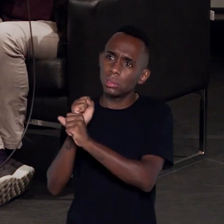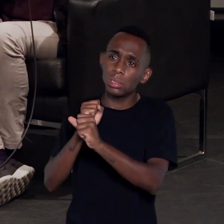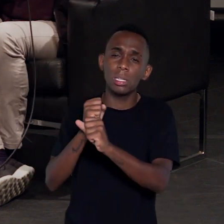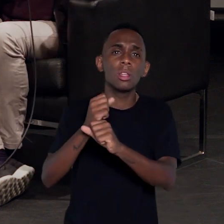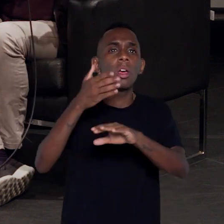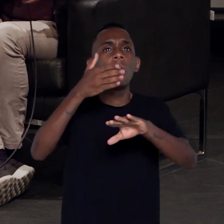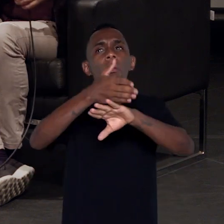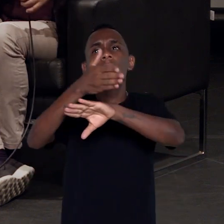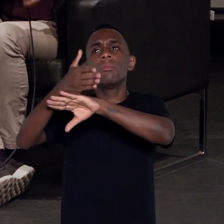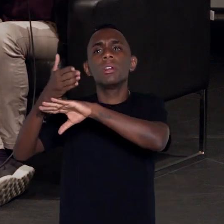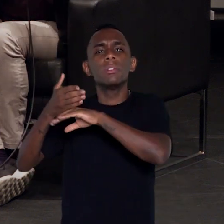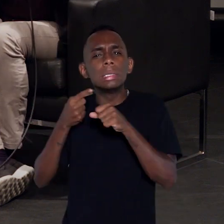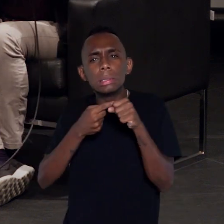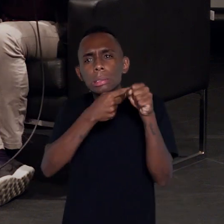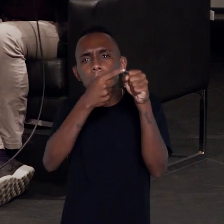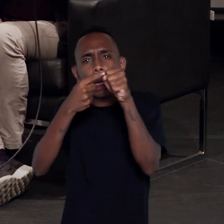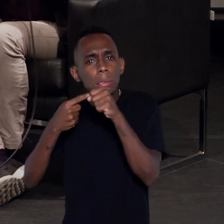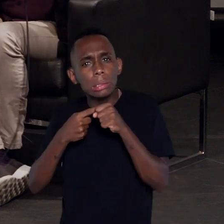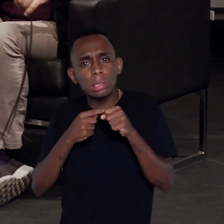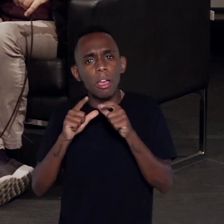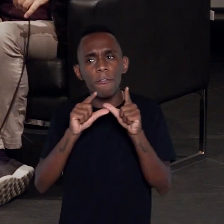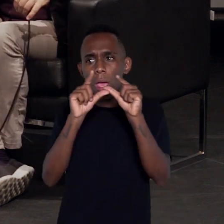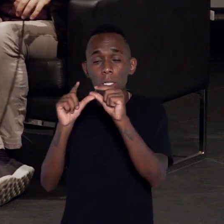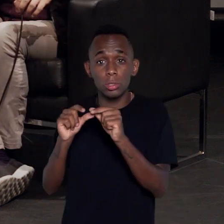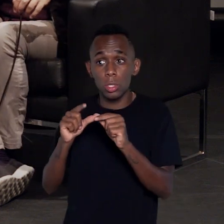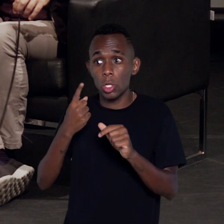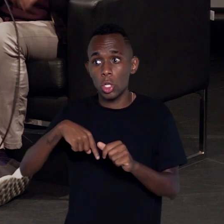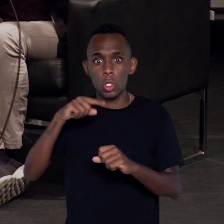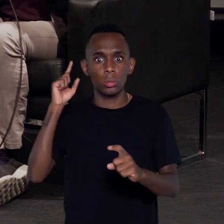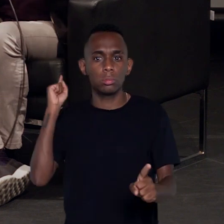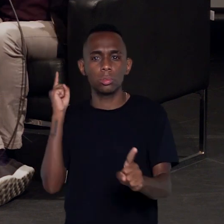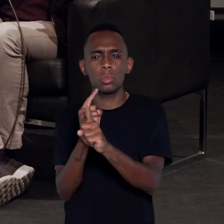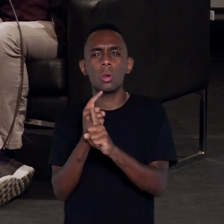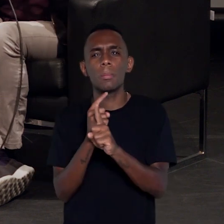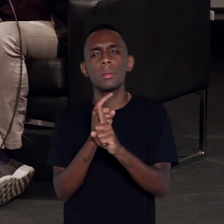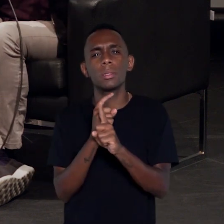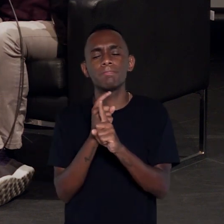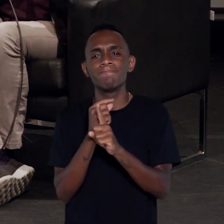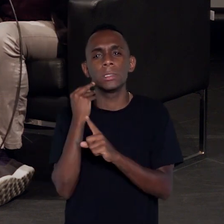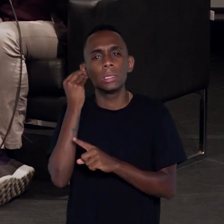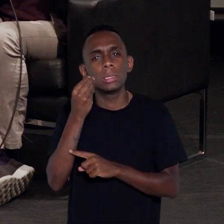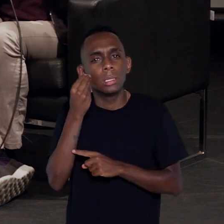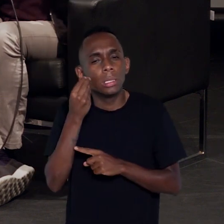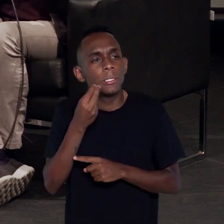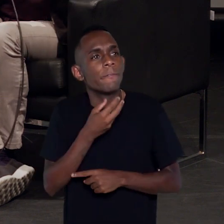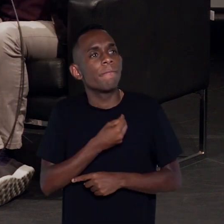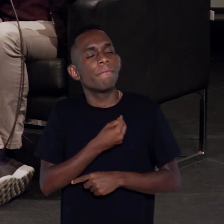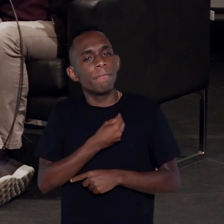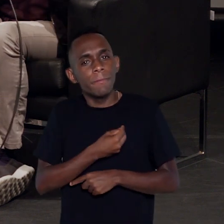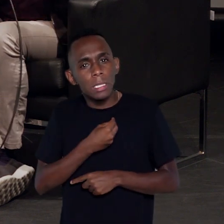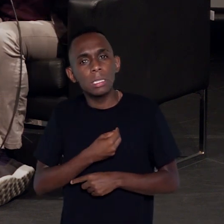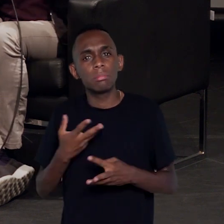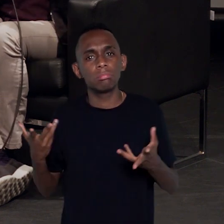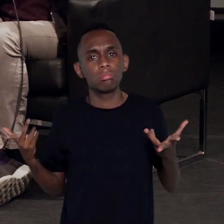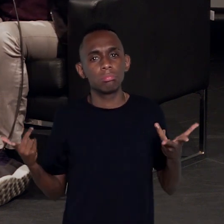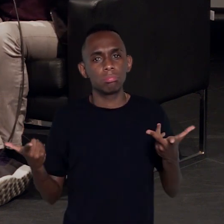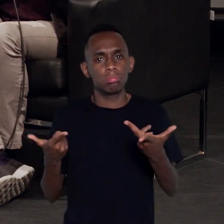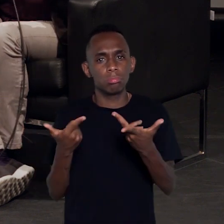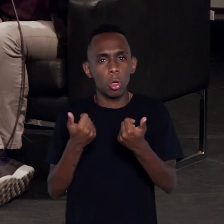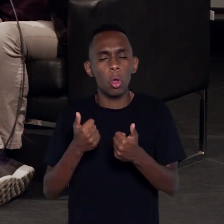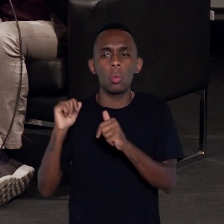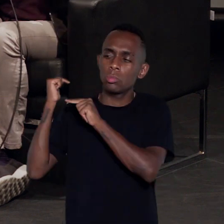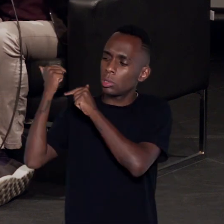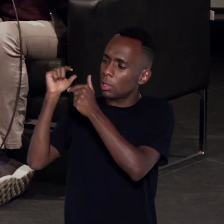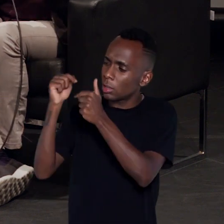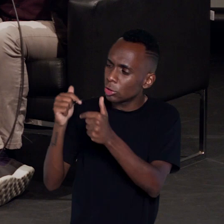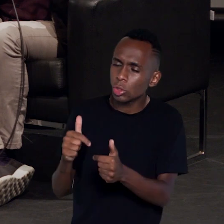anos, pelo interior do país, a gente se depara com uma grandeza de vida, de maneiras de viver,